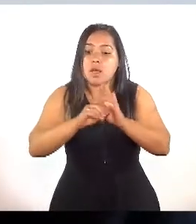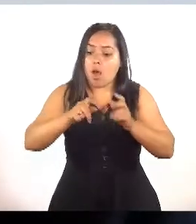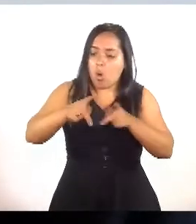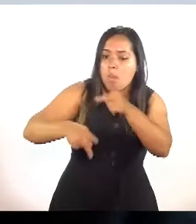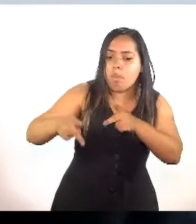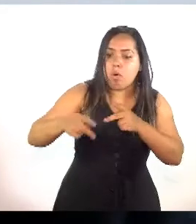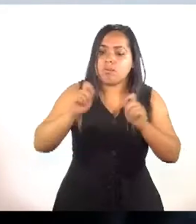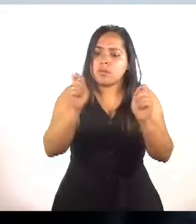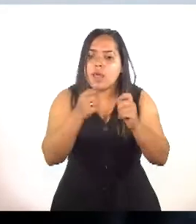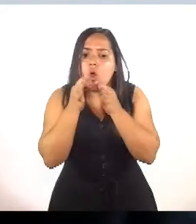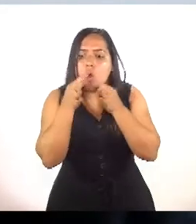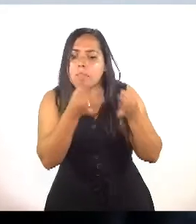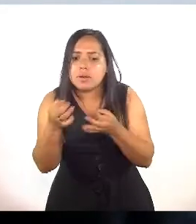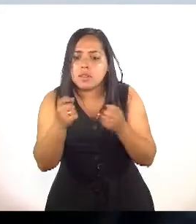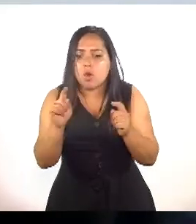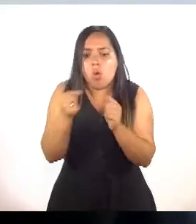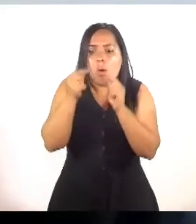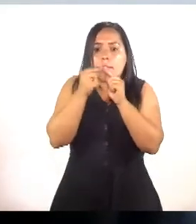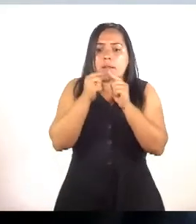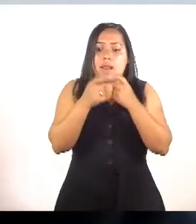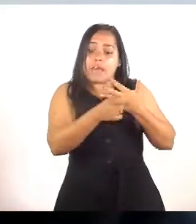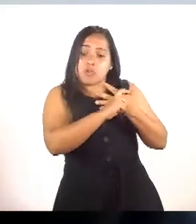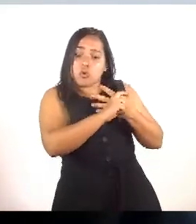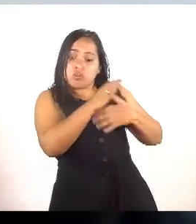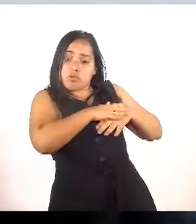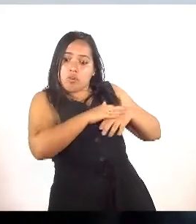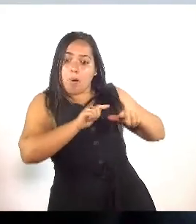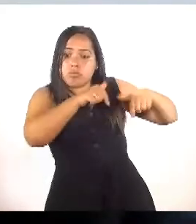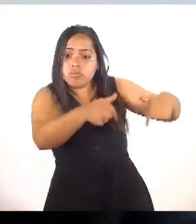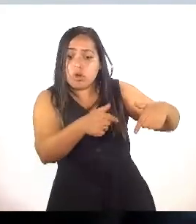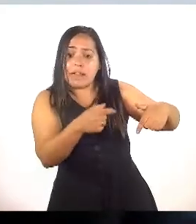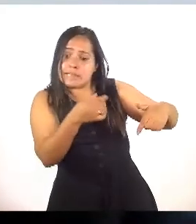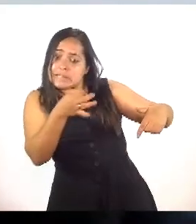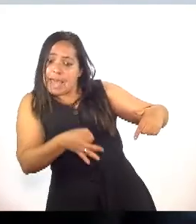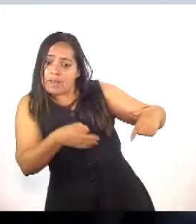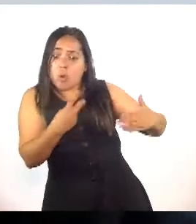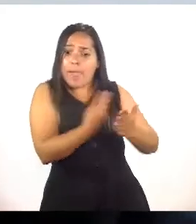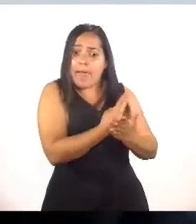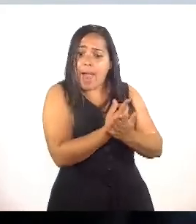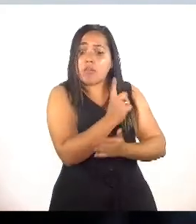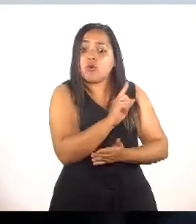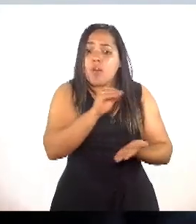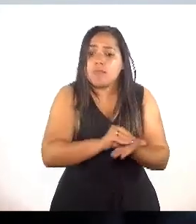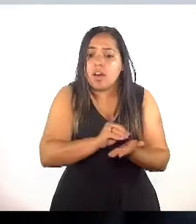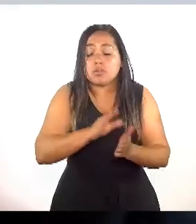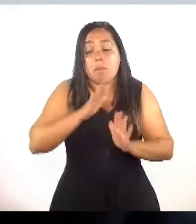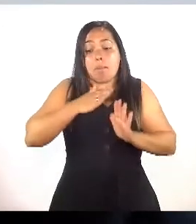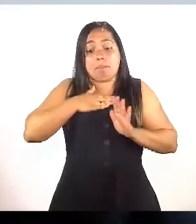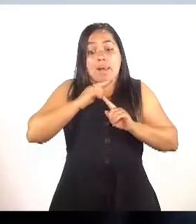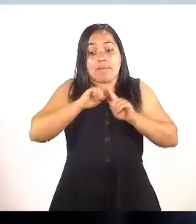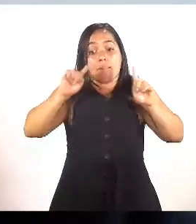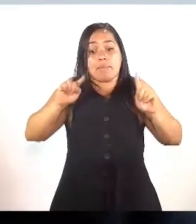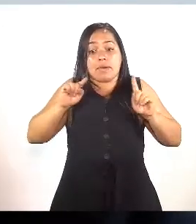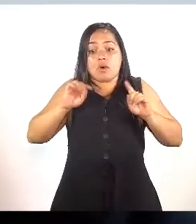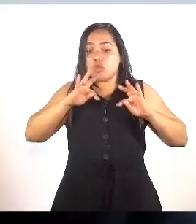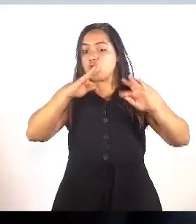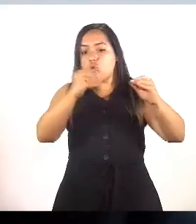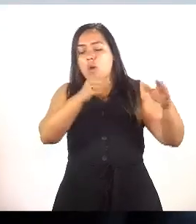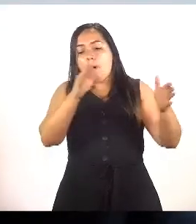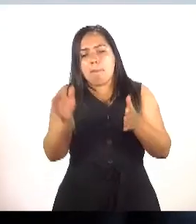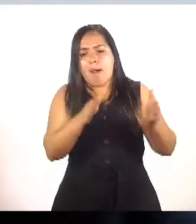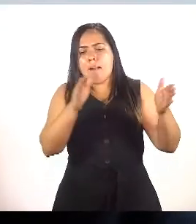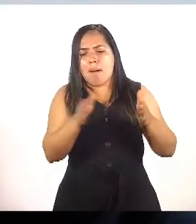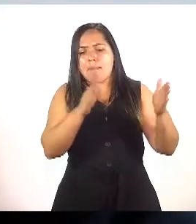em relação a iniciativas do Executivo, mas a mim, como regulador lá, eu acho que eu terminando esse processo, eu torço que termine da melhor